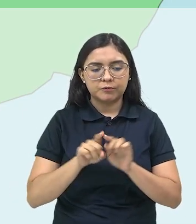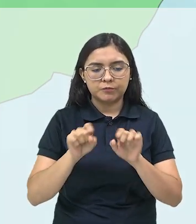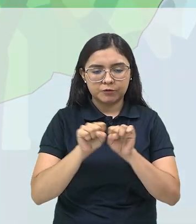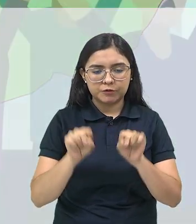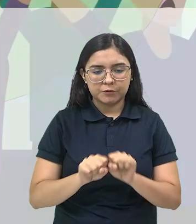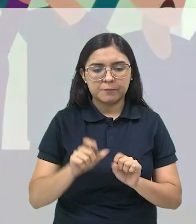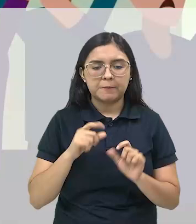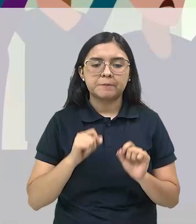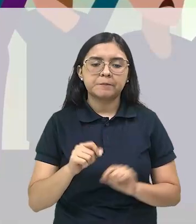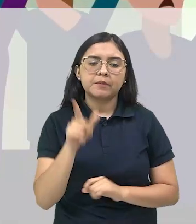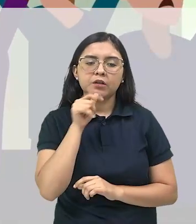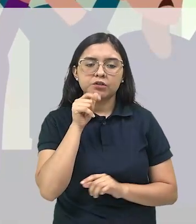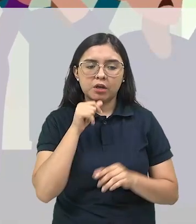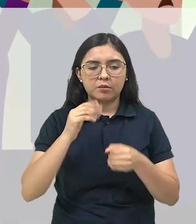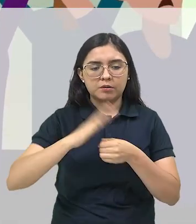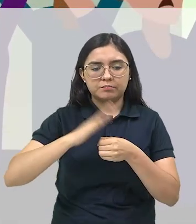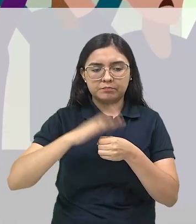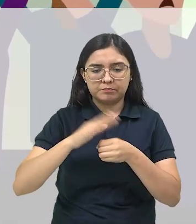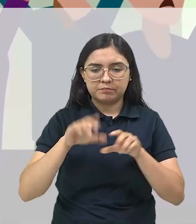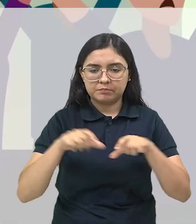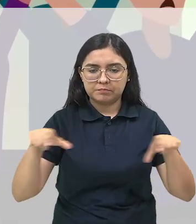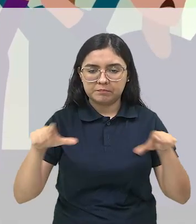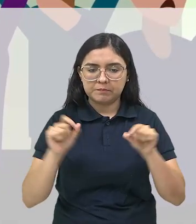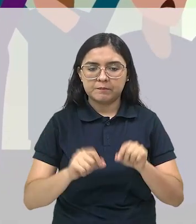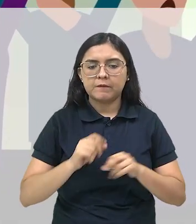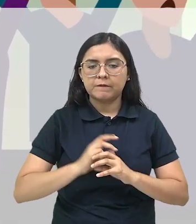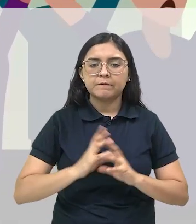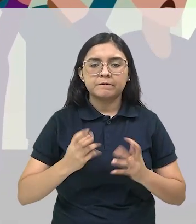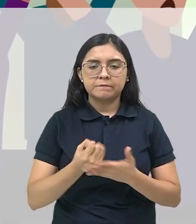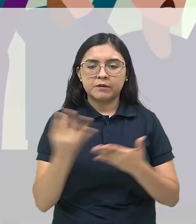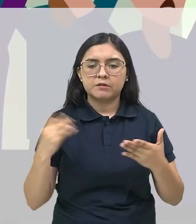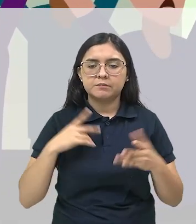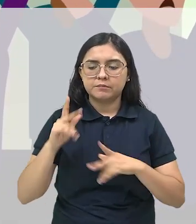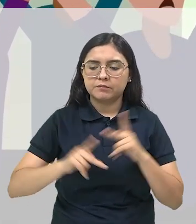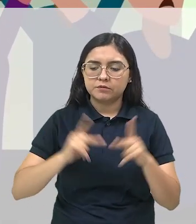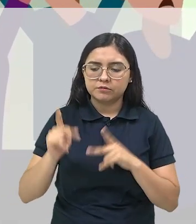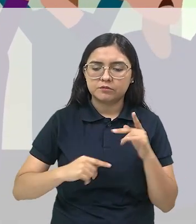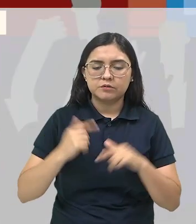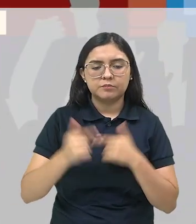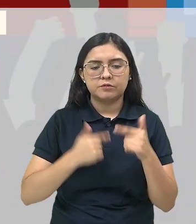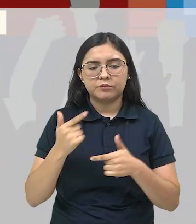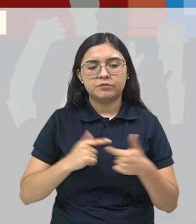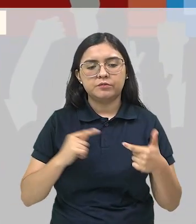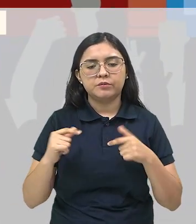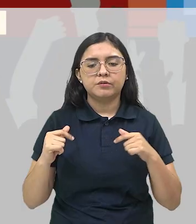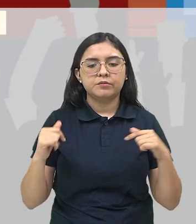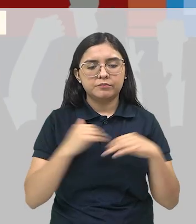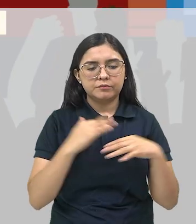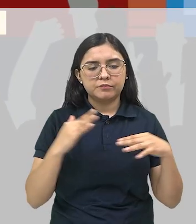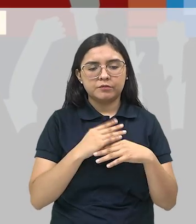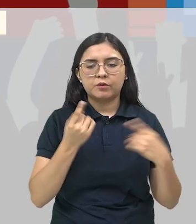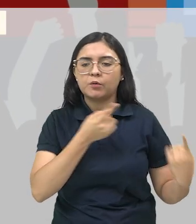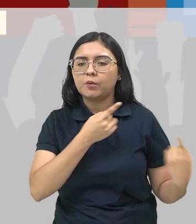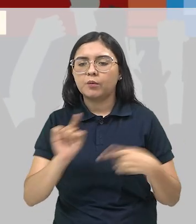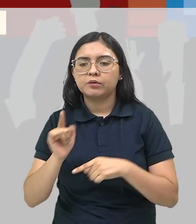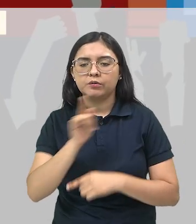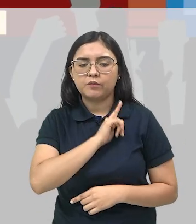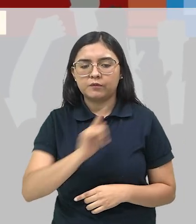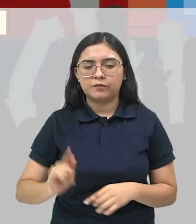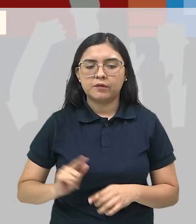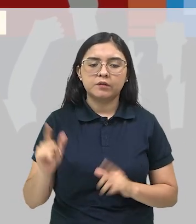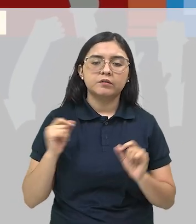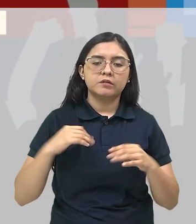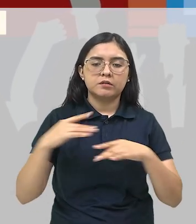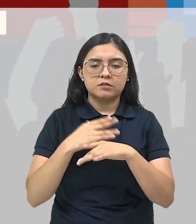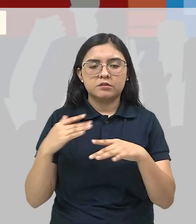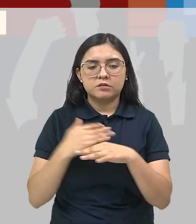em Cochabamba. Foram milhares de camponeses e trabalhadores urbanos que ficaram contra o governo da cidade